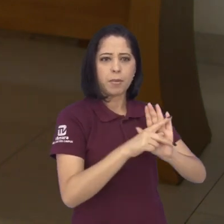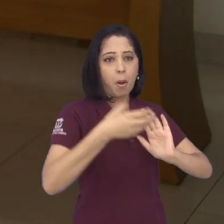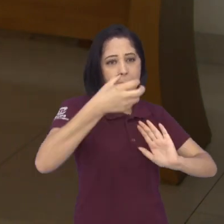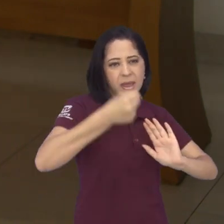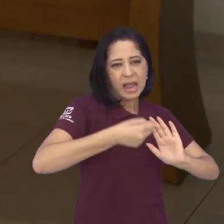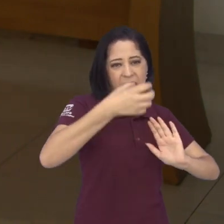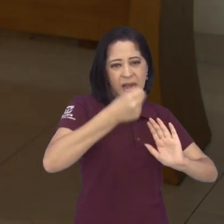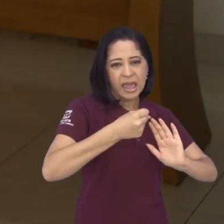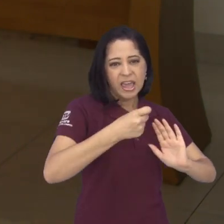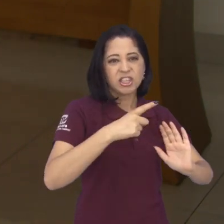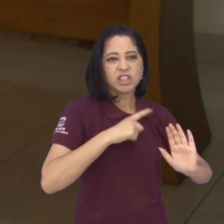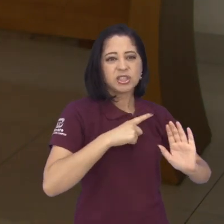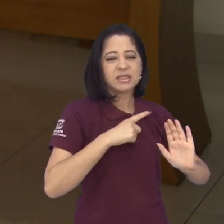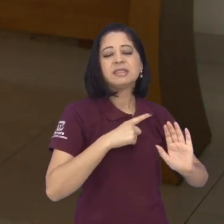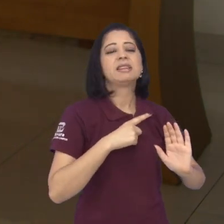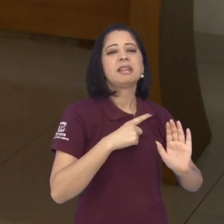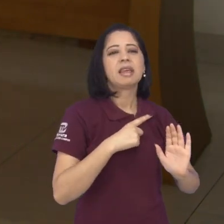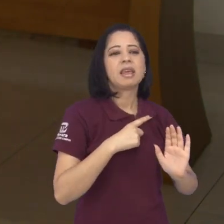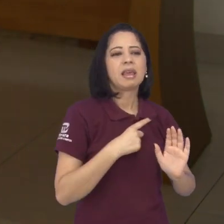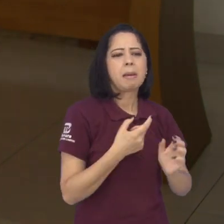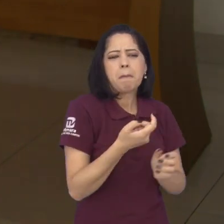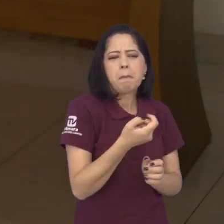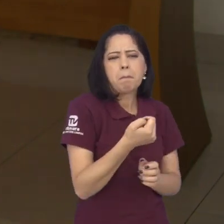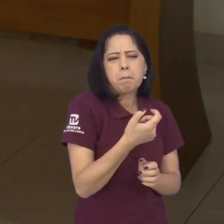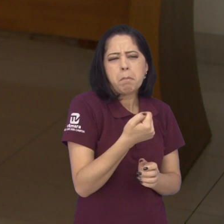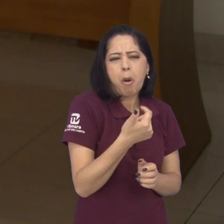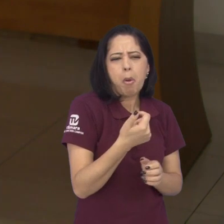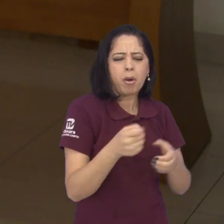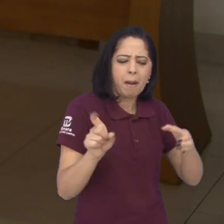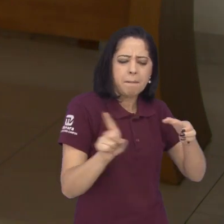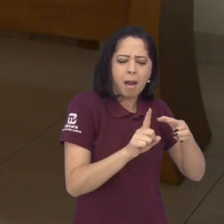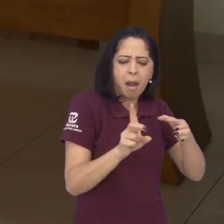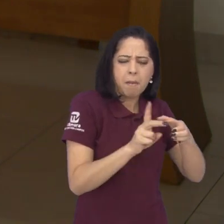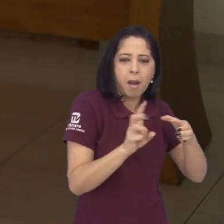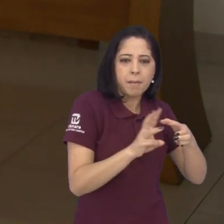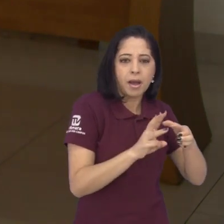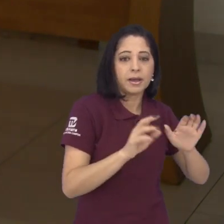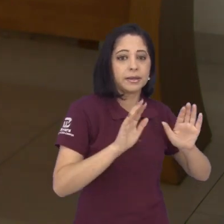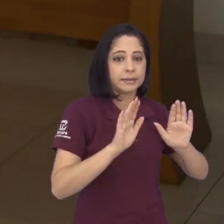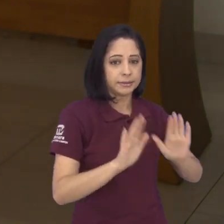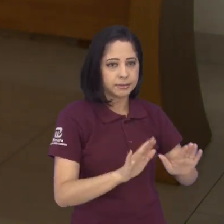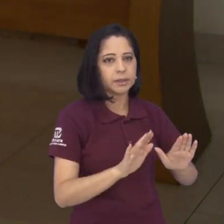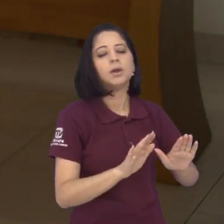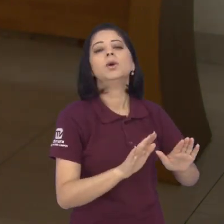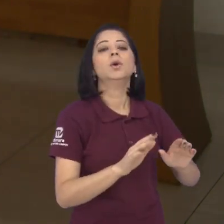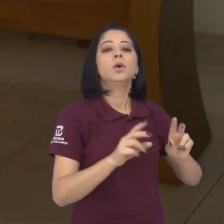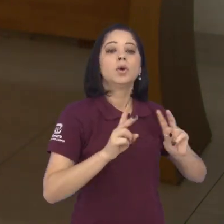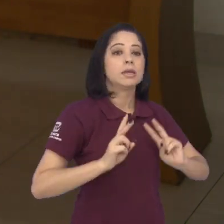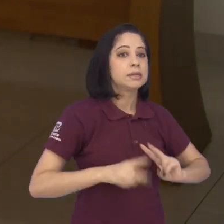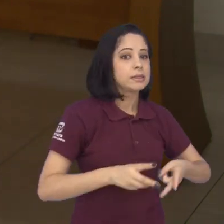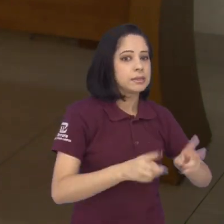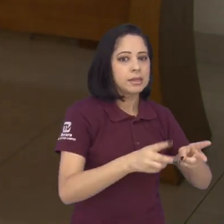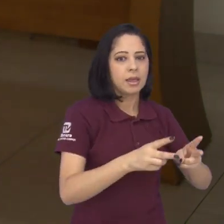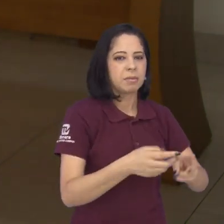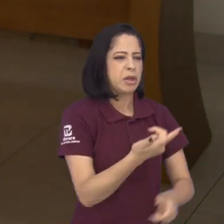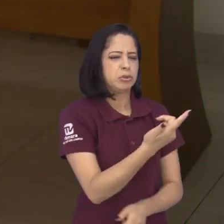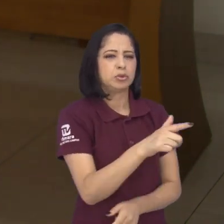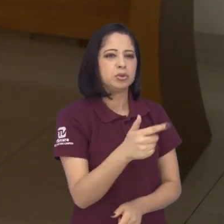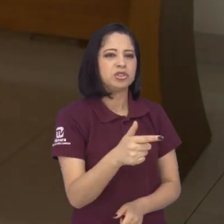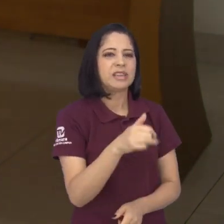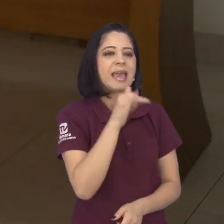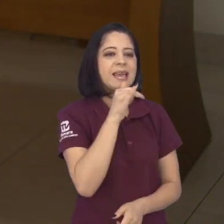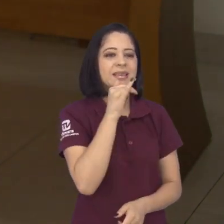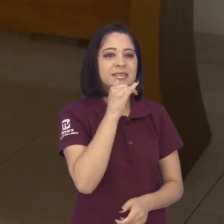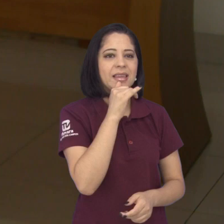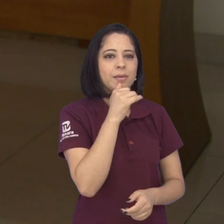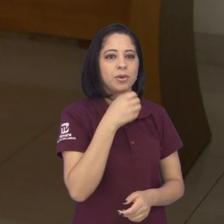estava iniciando com pequenos sócios cooperados, né? Então o produto